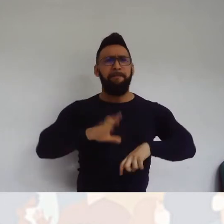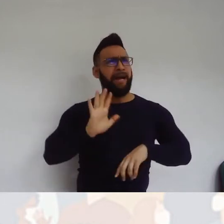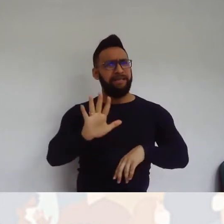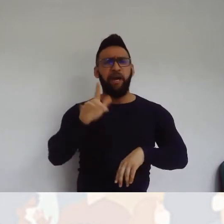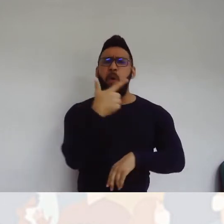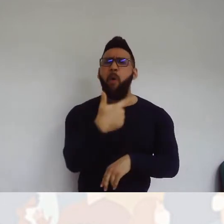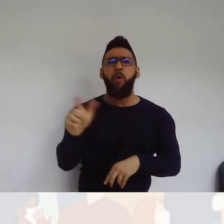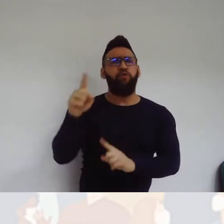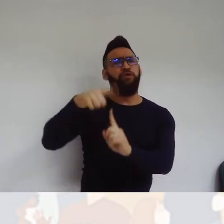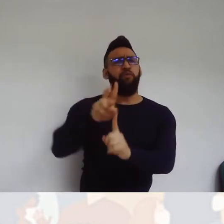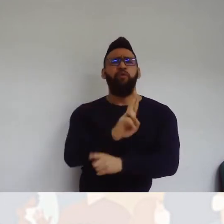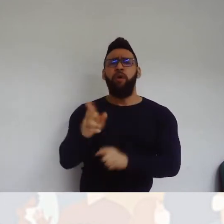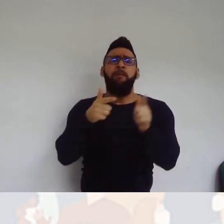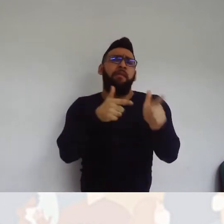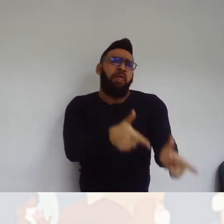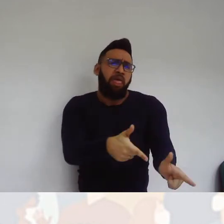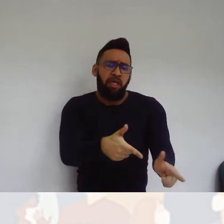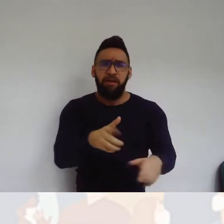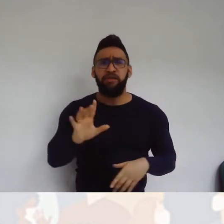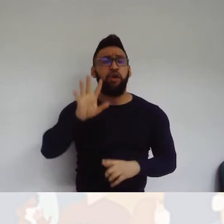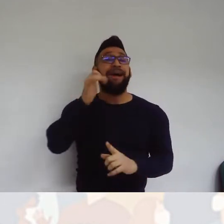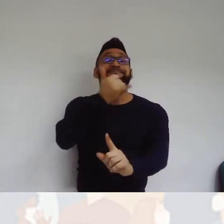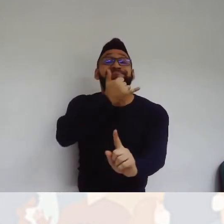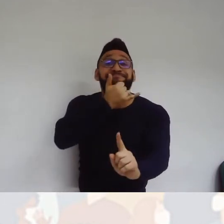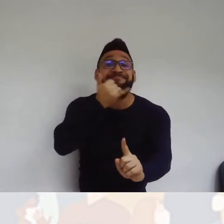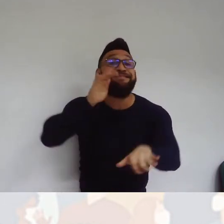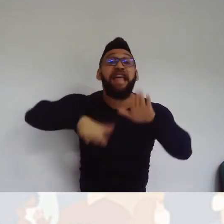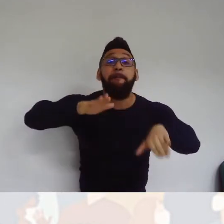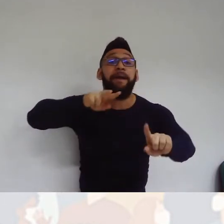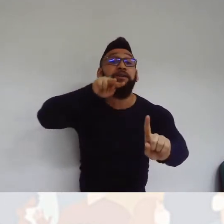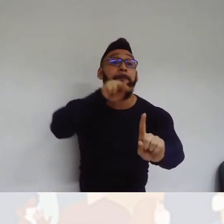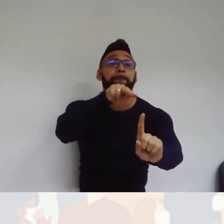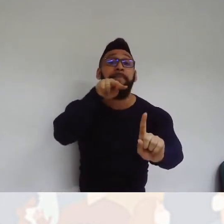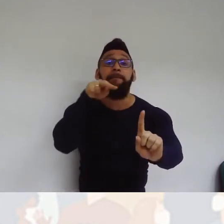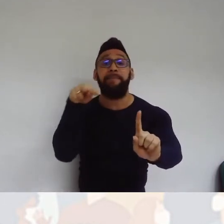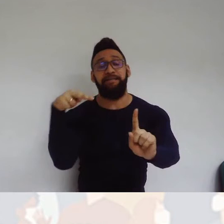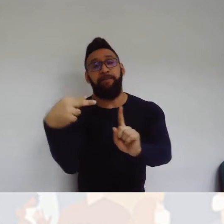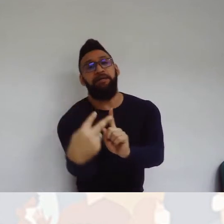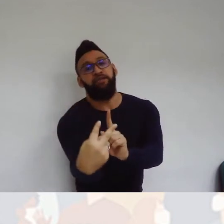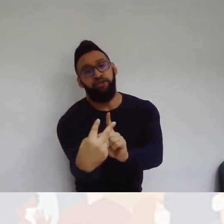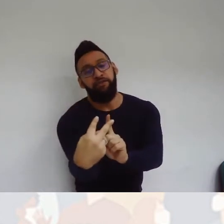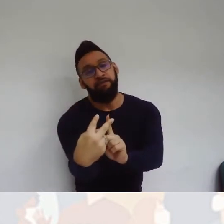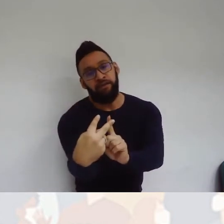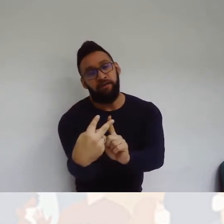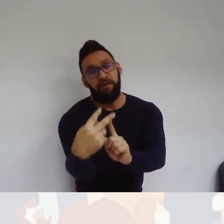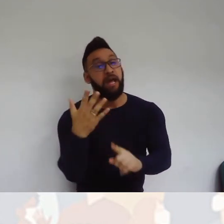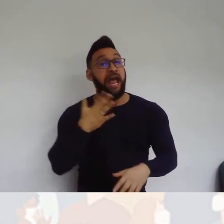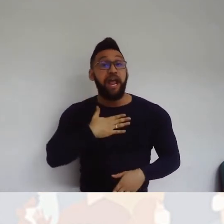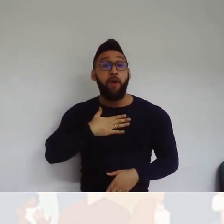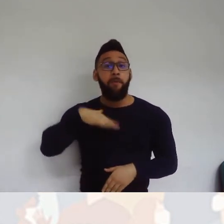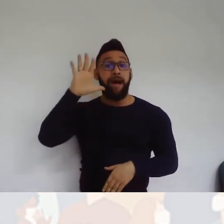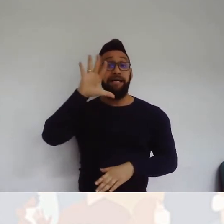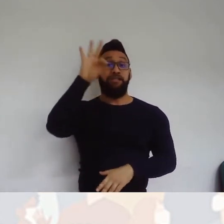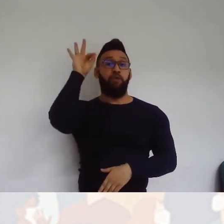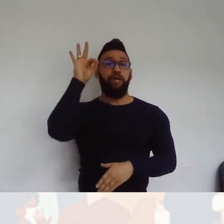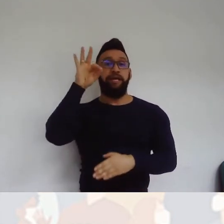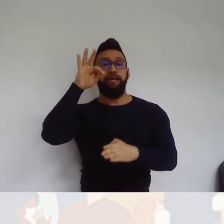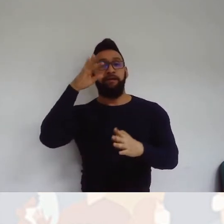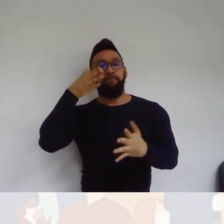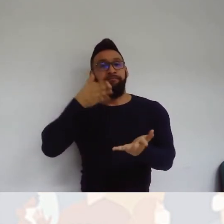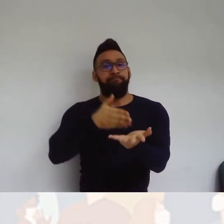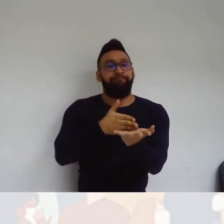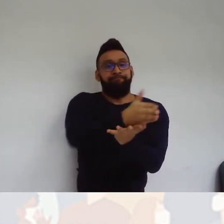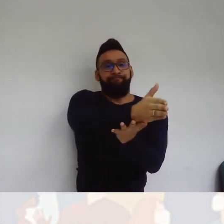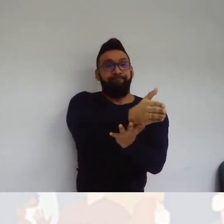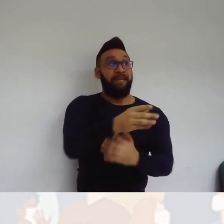isso. Nós temos achado interessante, me refiro à minha colega que está aqui,